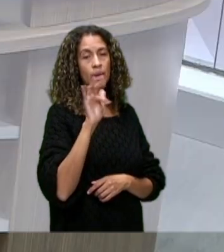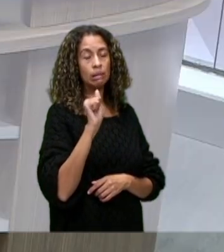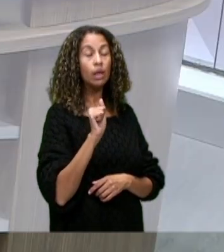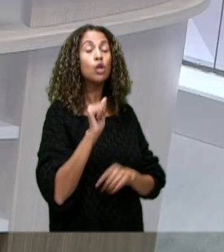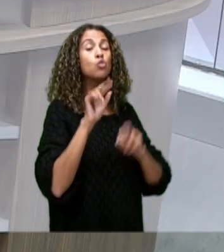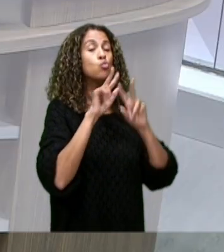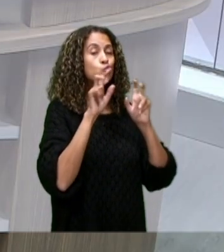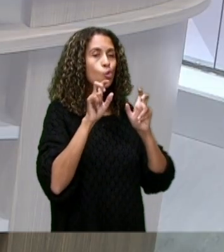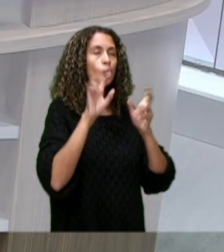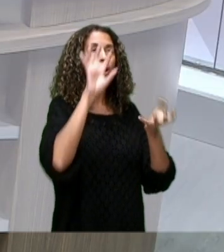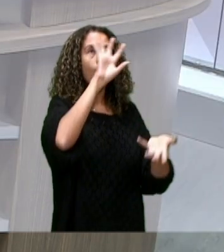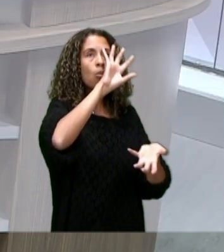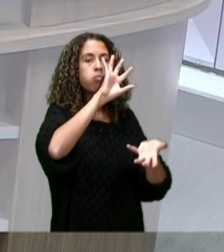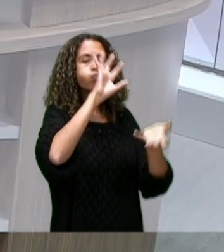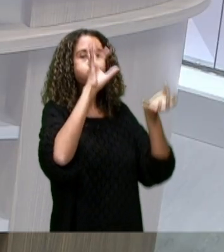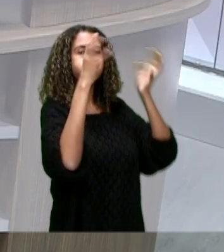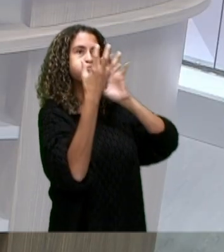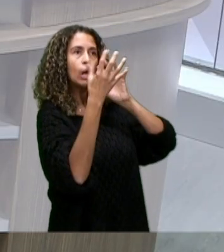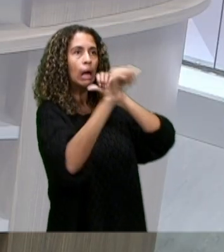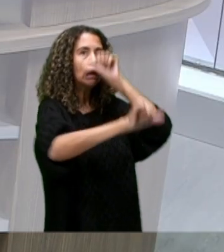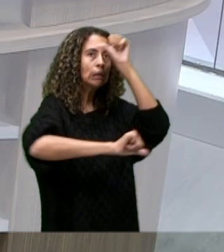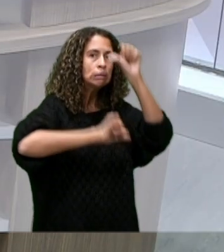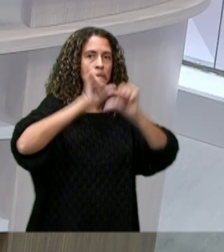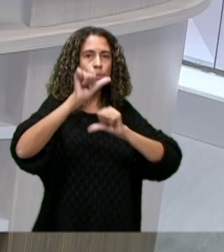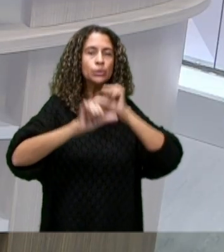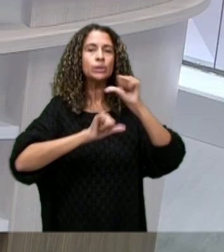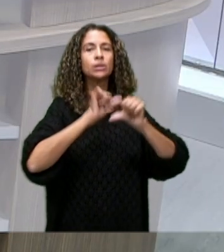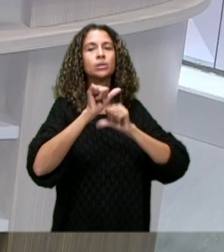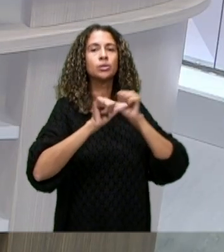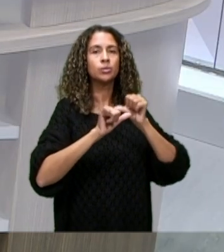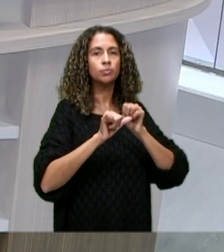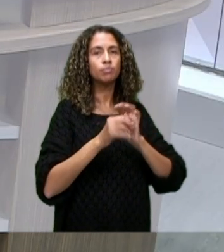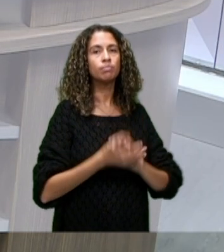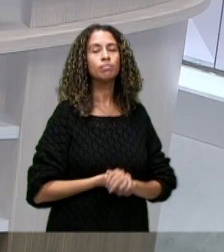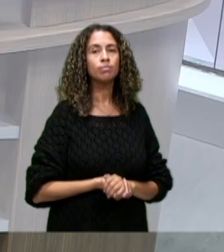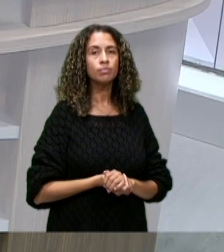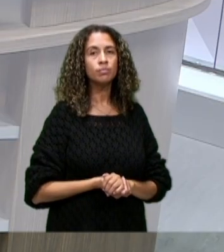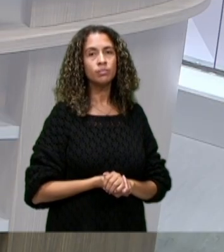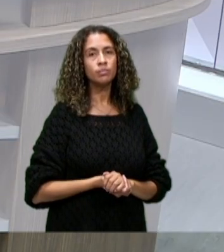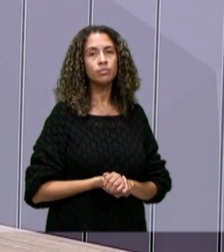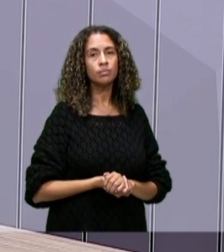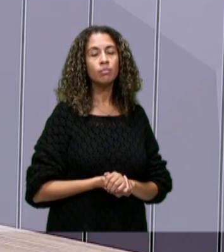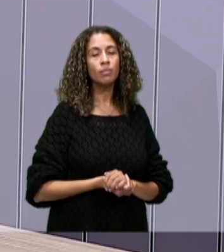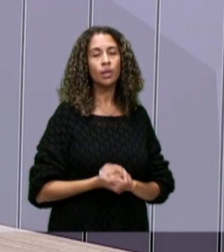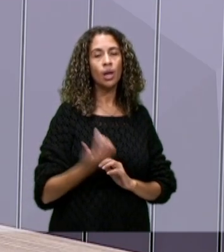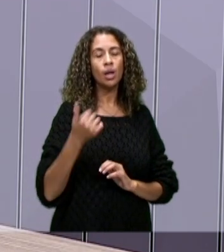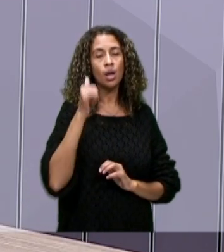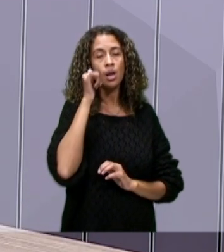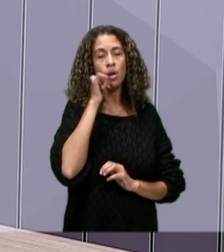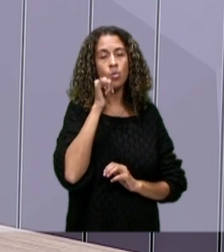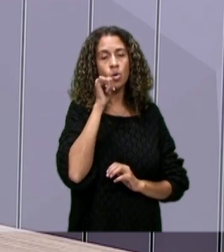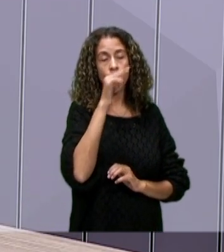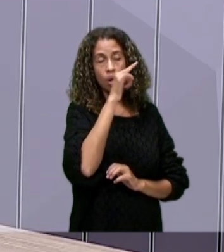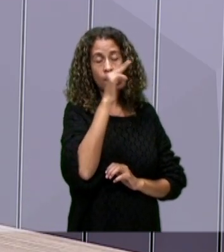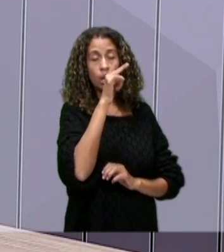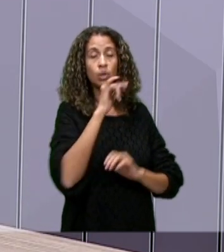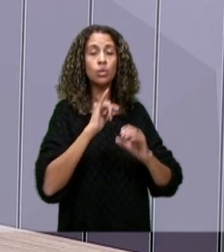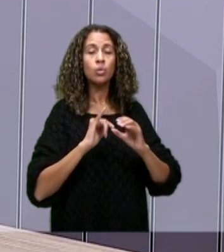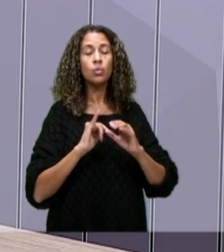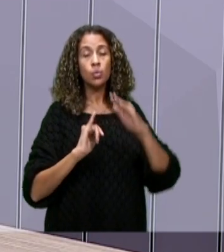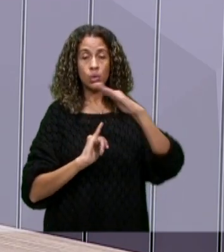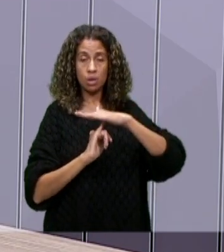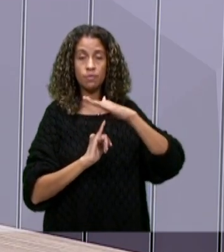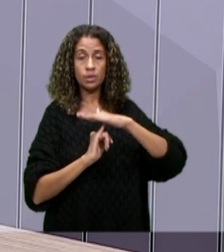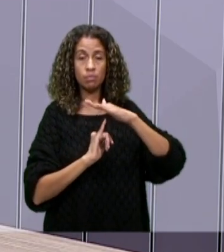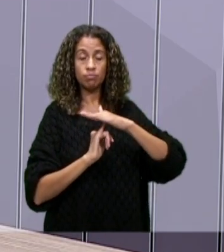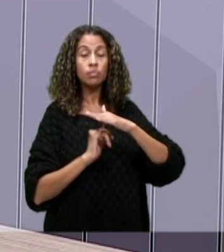mudança climática. Tem uma professora aqui do IFSC que eu vou entrevistar, e ela está falando